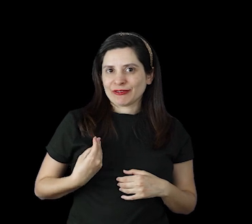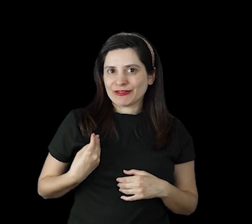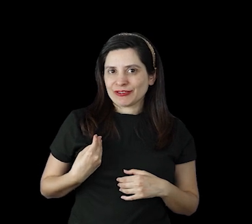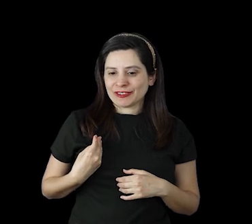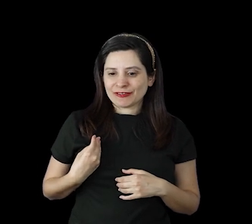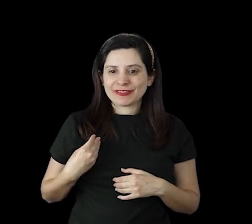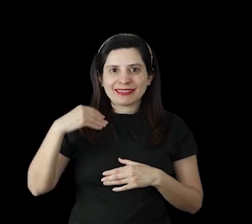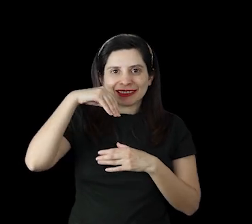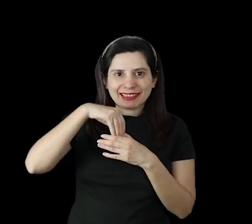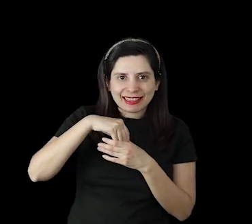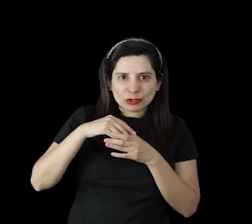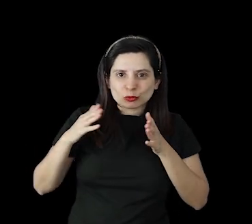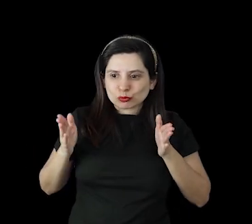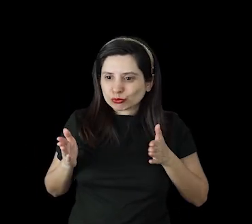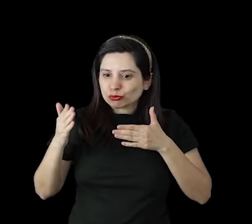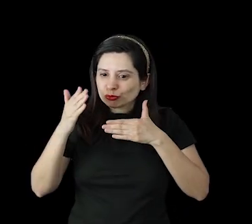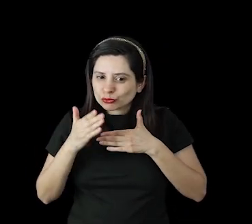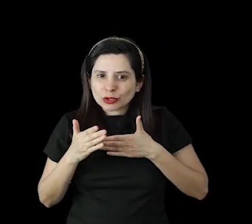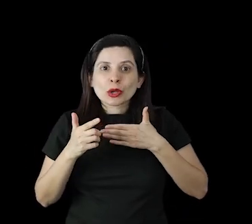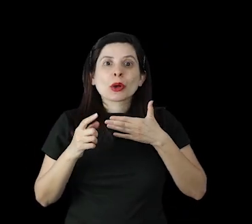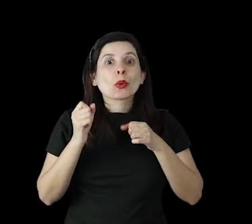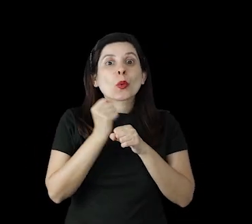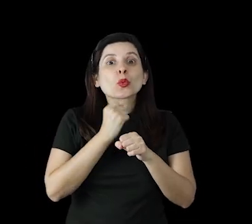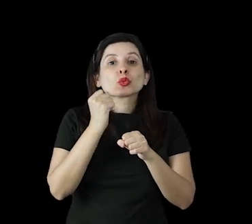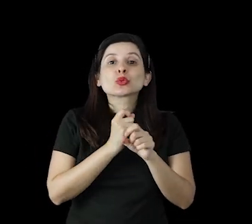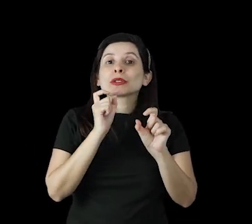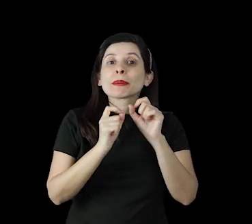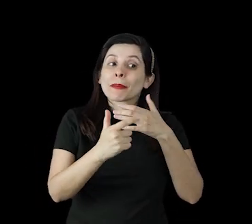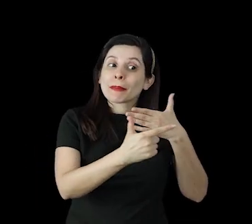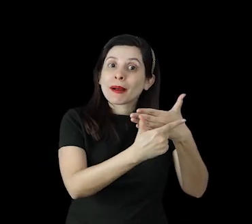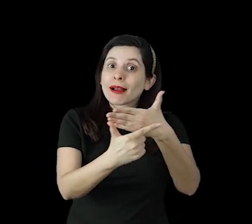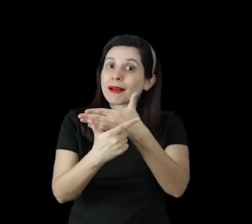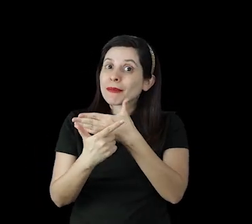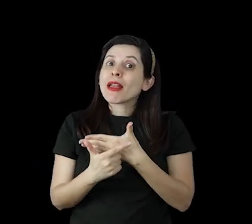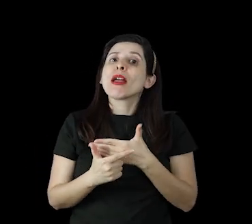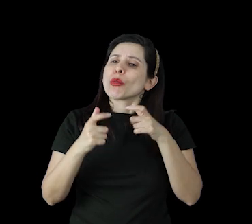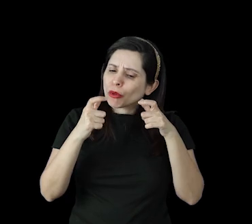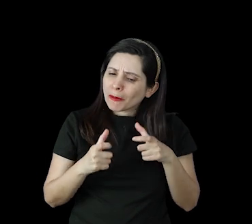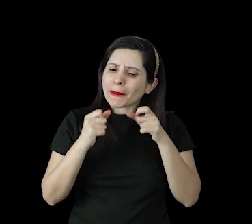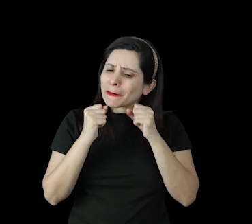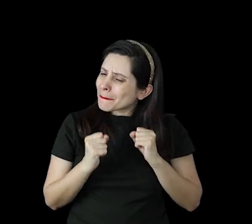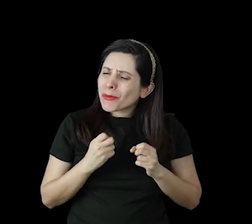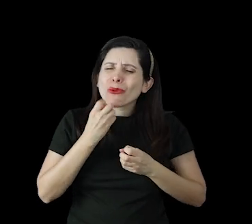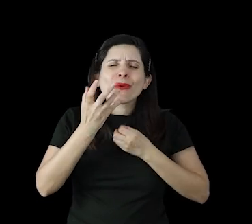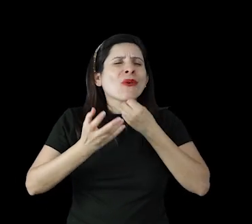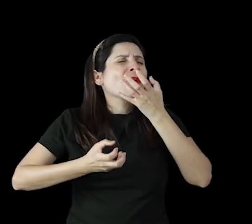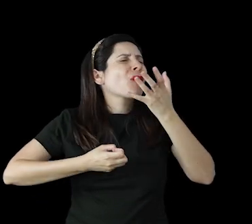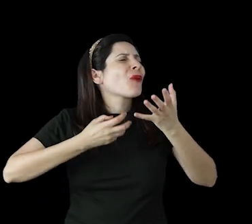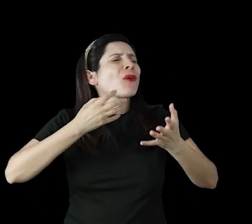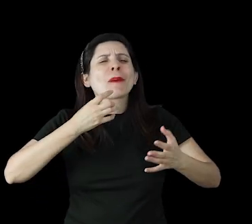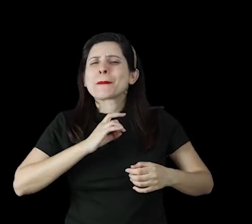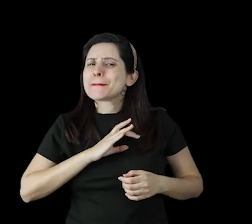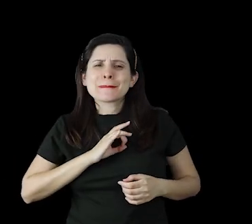dentro de redomos, de construção papel, é o lugar que a gente realmente pode extravasar e não ter medo,